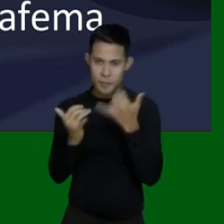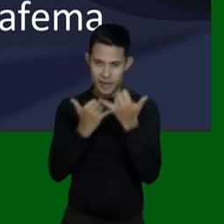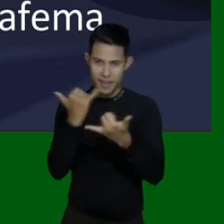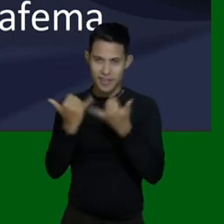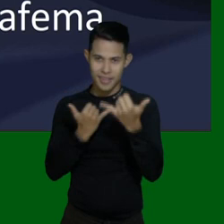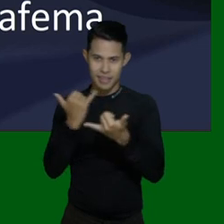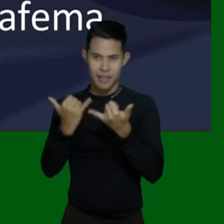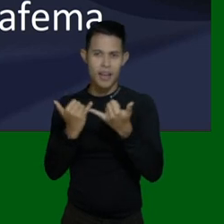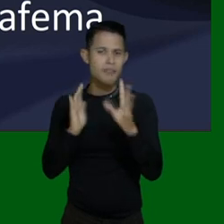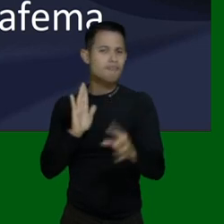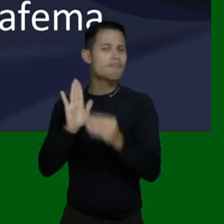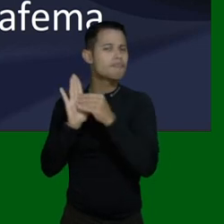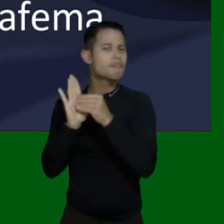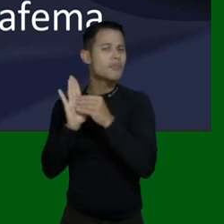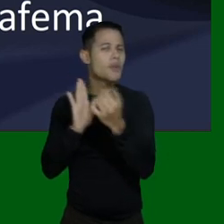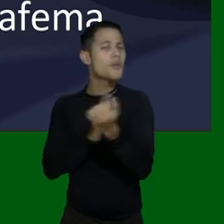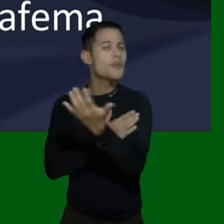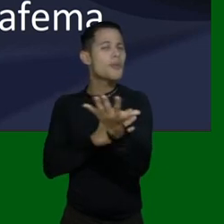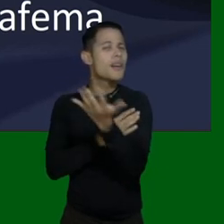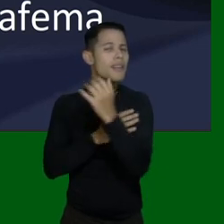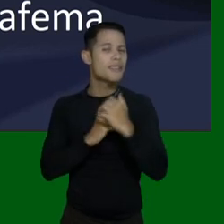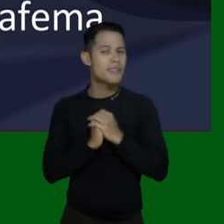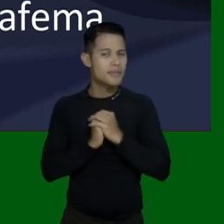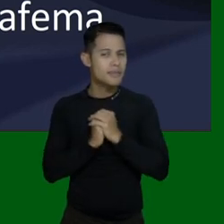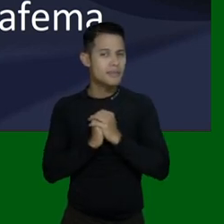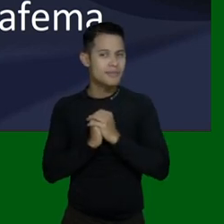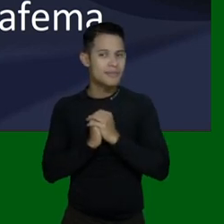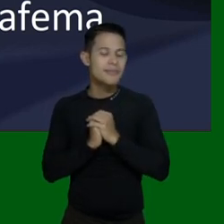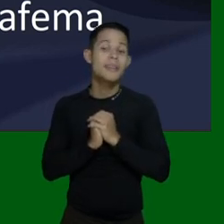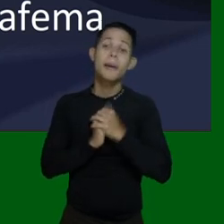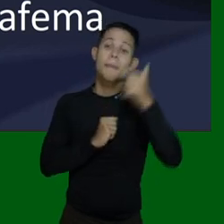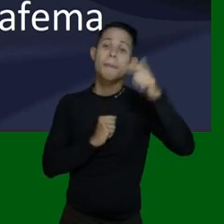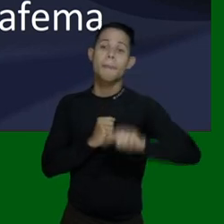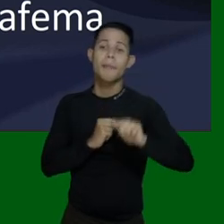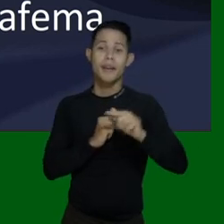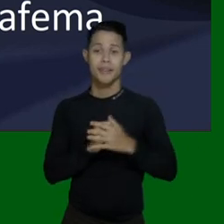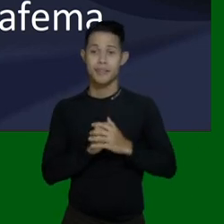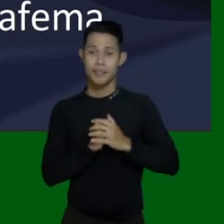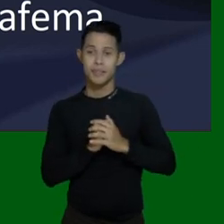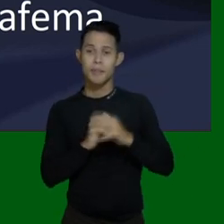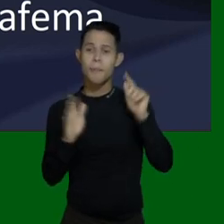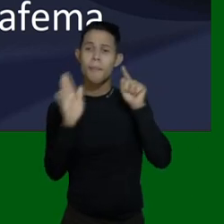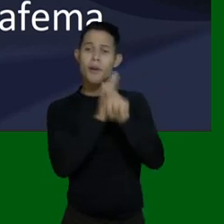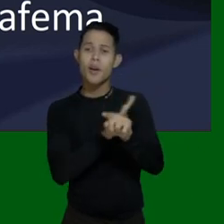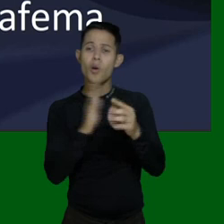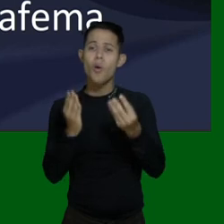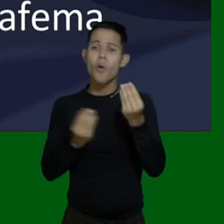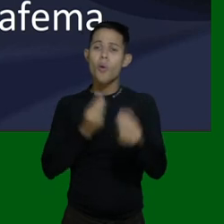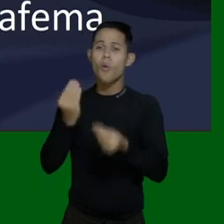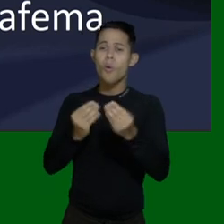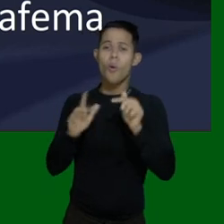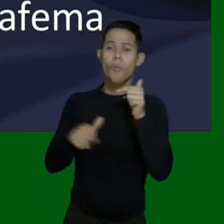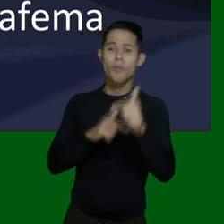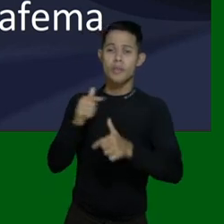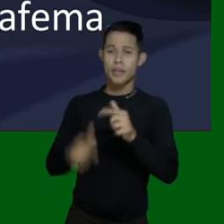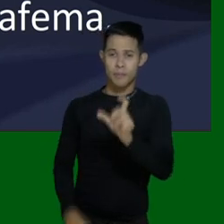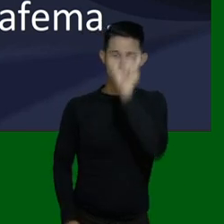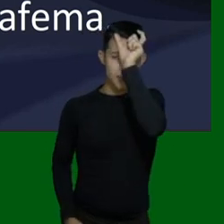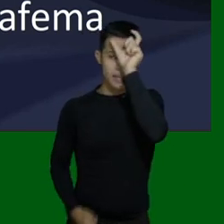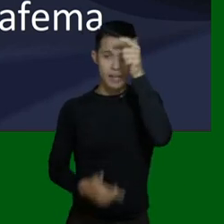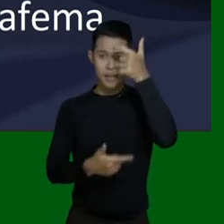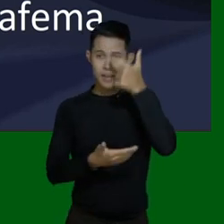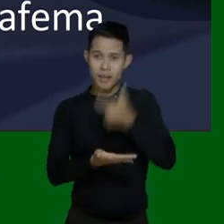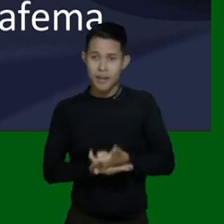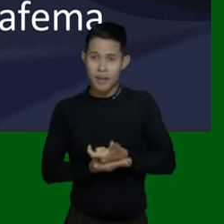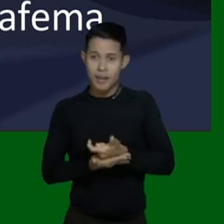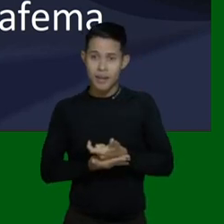cabeça como é que eu como é que eu posso trabalhar com disléxico Hã Como que eu posso trabalhar como que